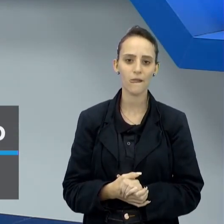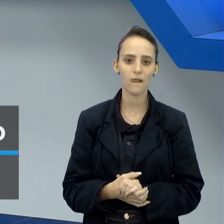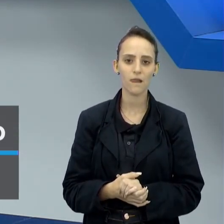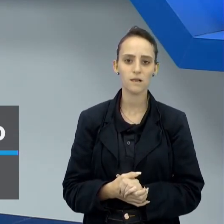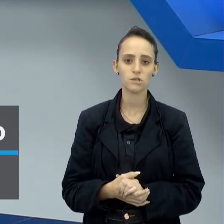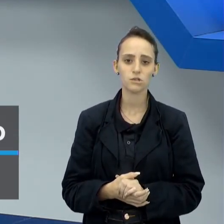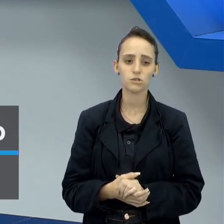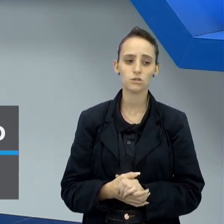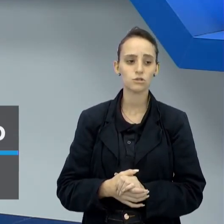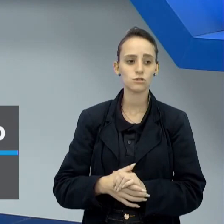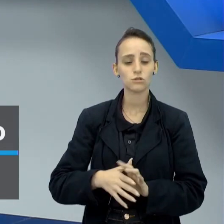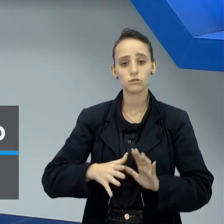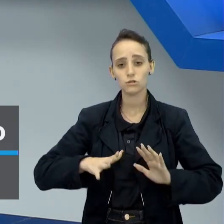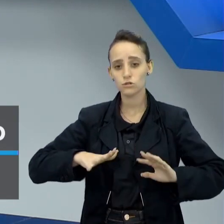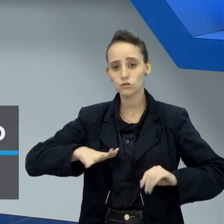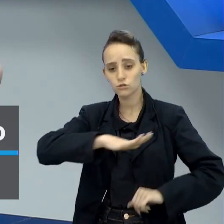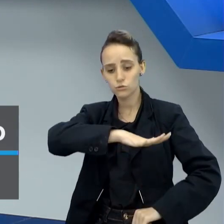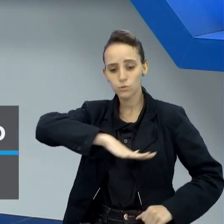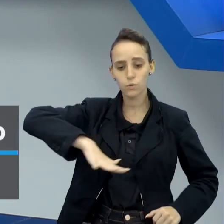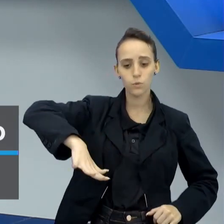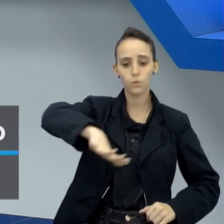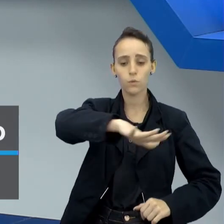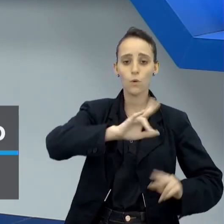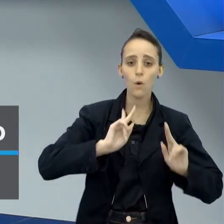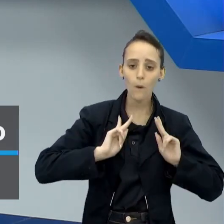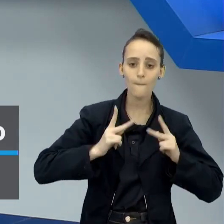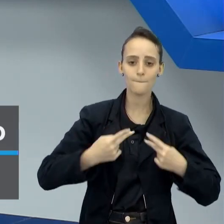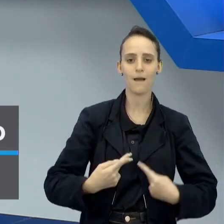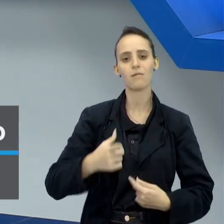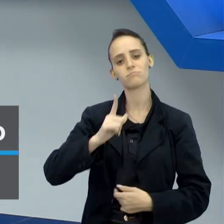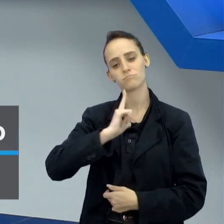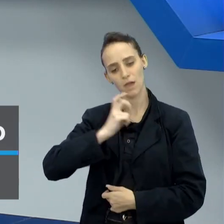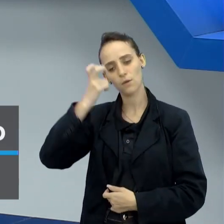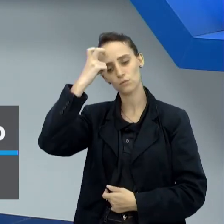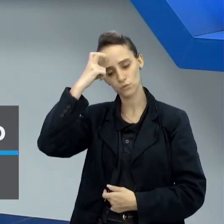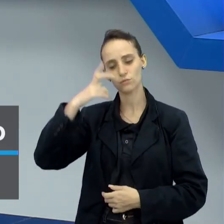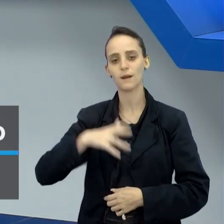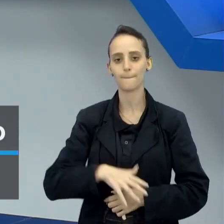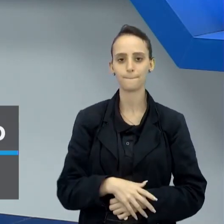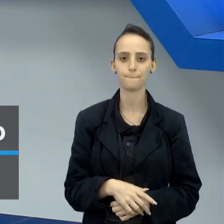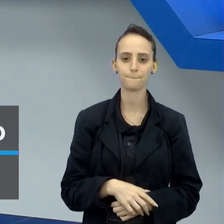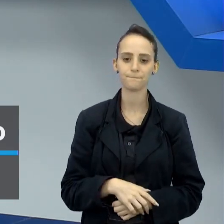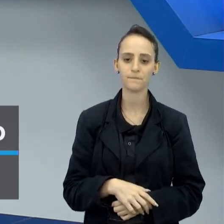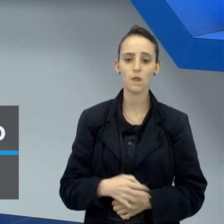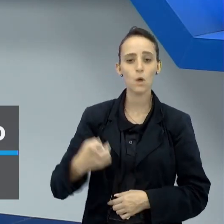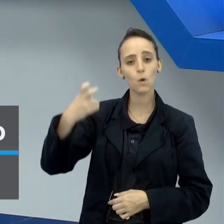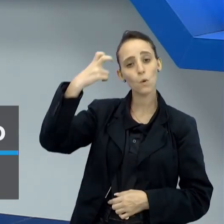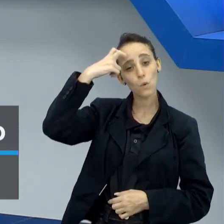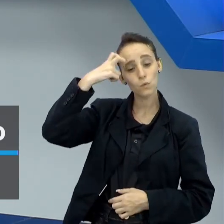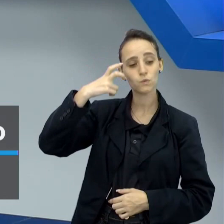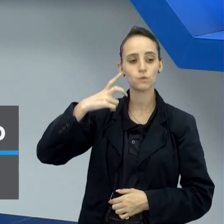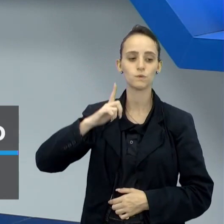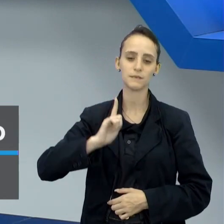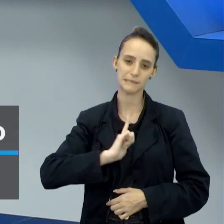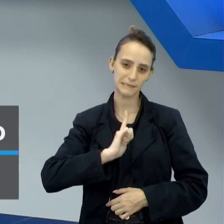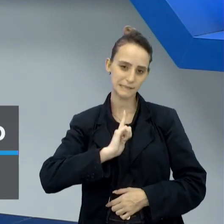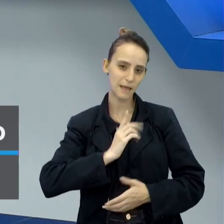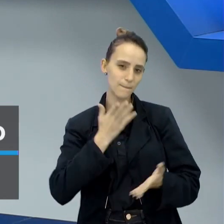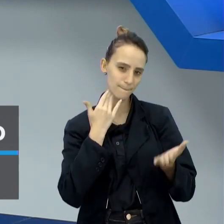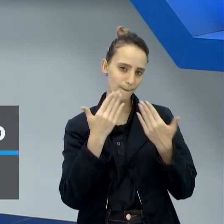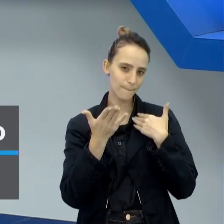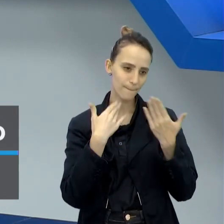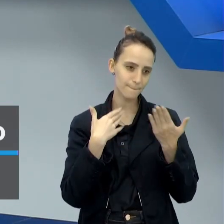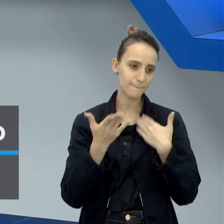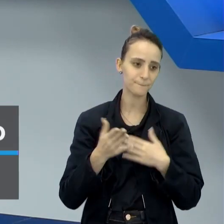os seres humanos, todos os agrupamentos humanos possuem cultura. E essa cultura, como nós estamos conversando